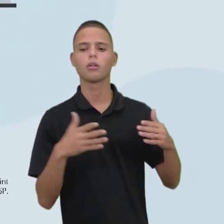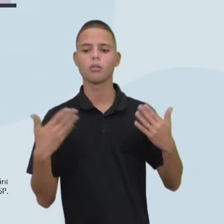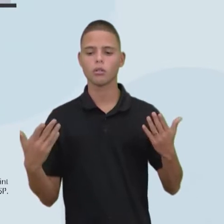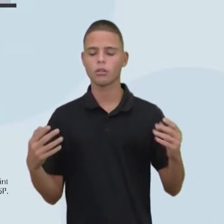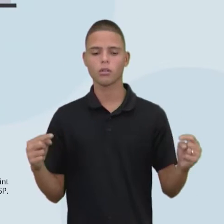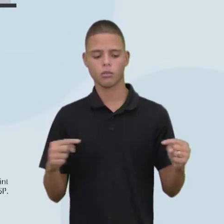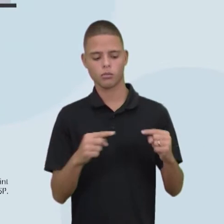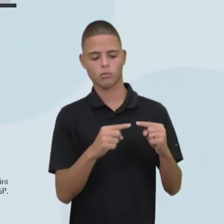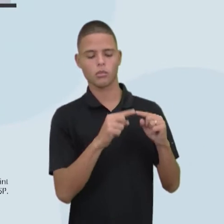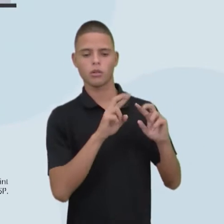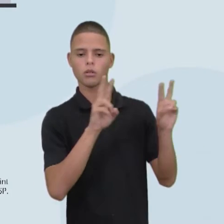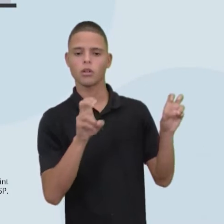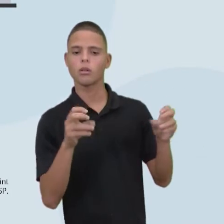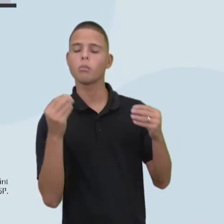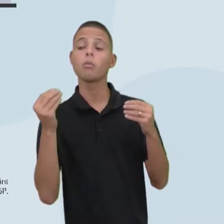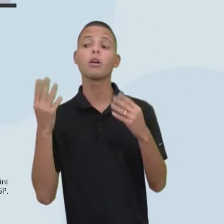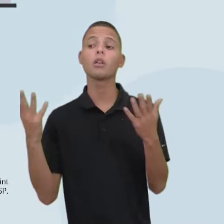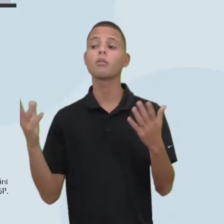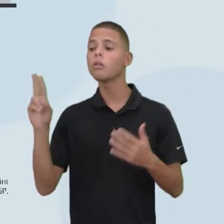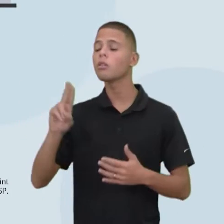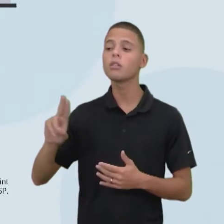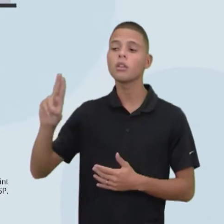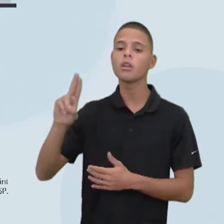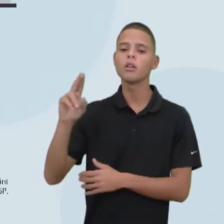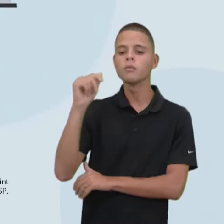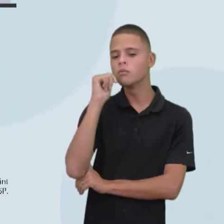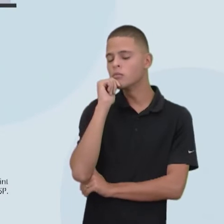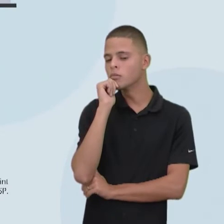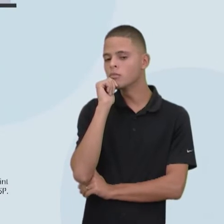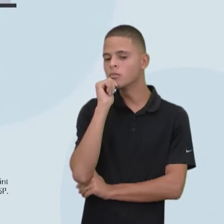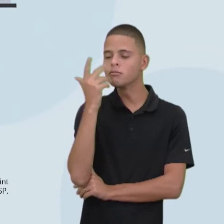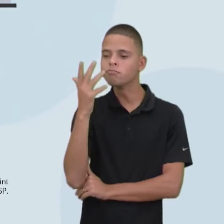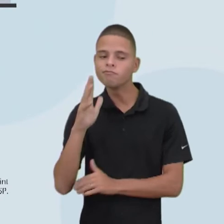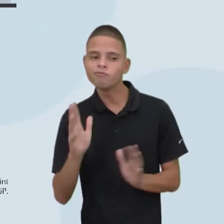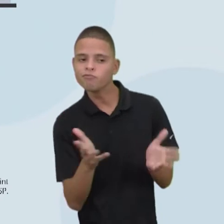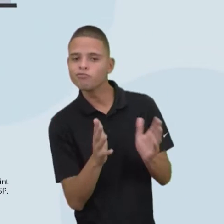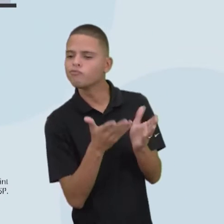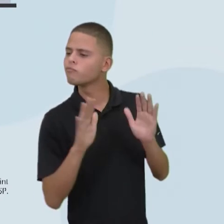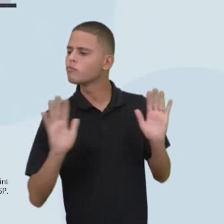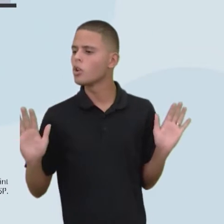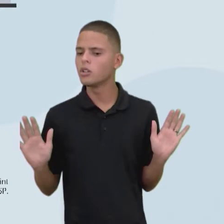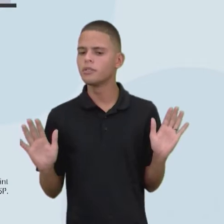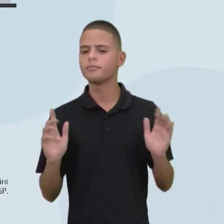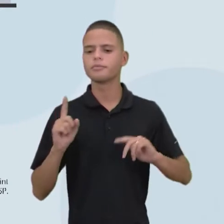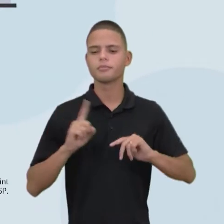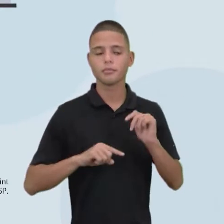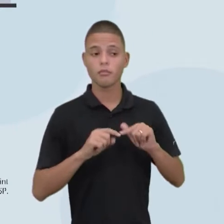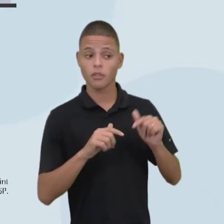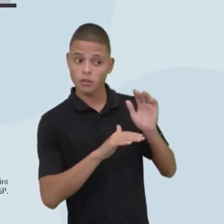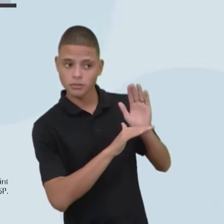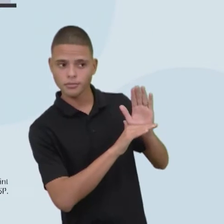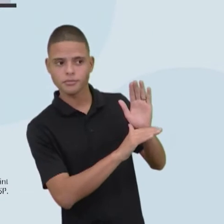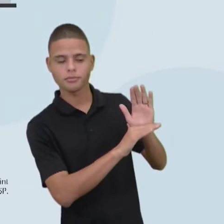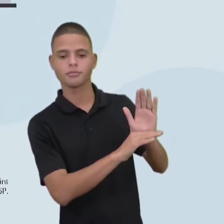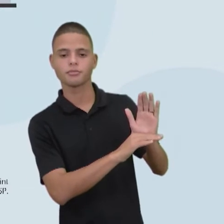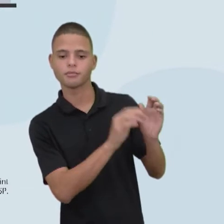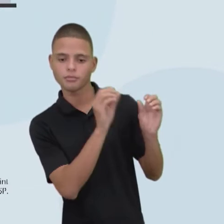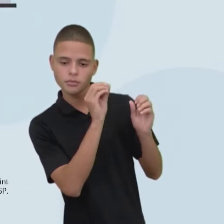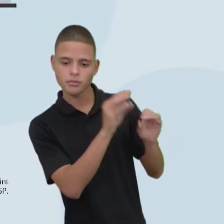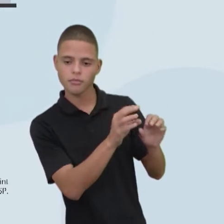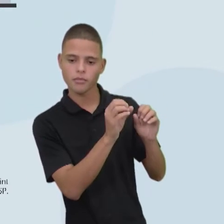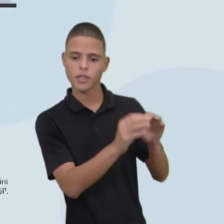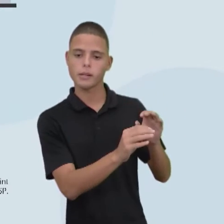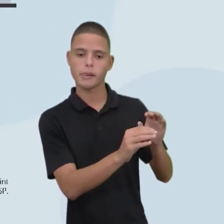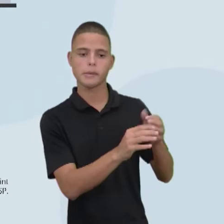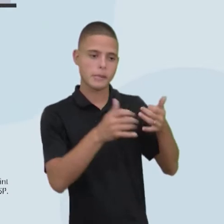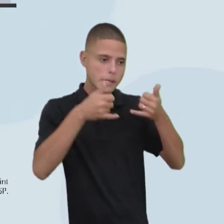conteúdo? Para quê? Para que ele serve? É só para entreter as pessoas? Como a própria moça, a influenciadora disse no vídeo, é